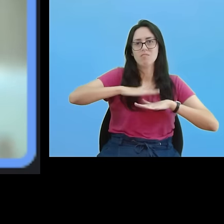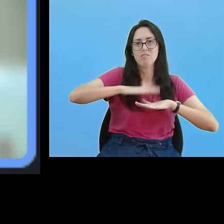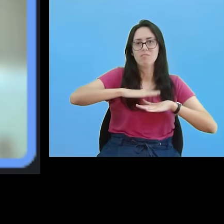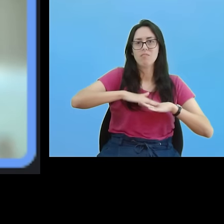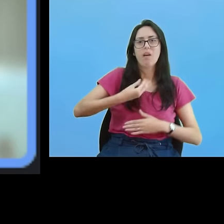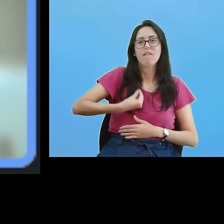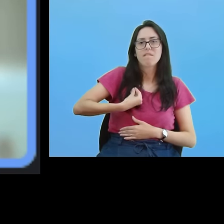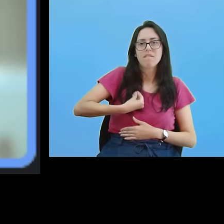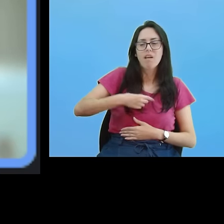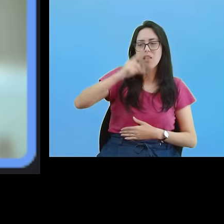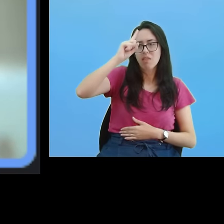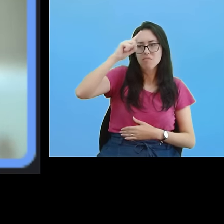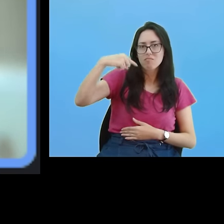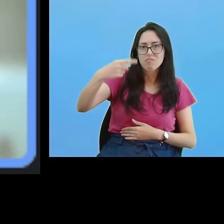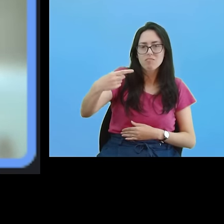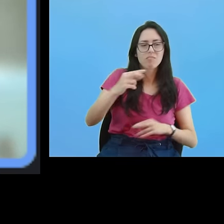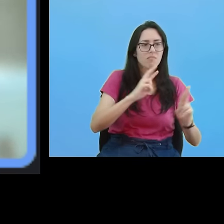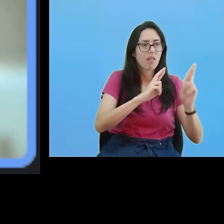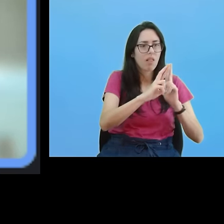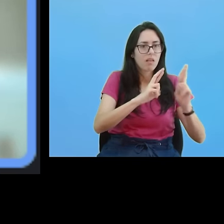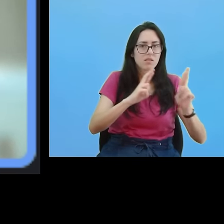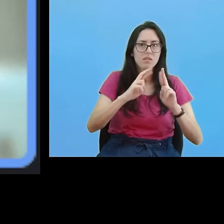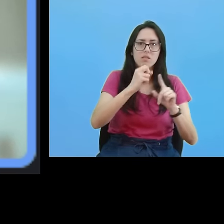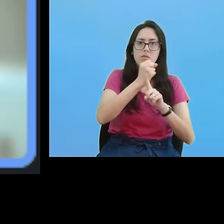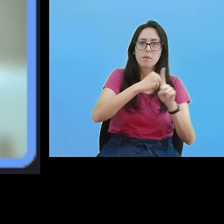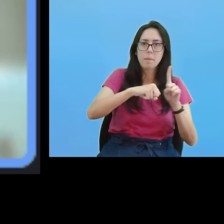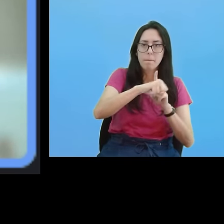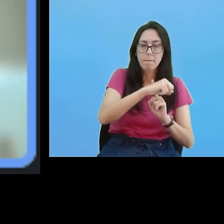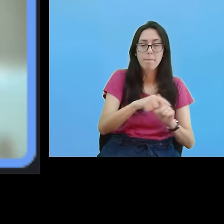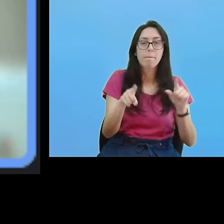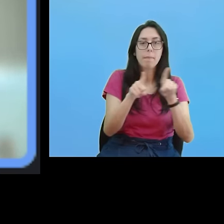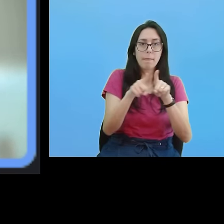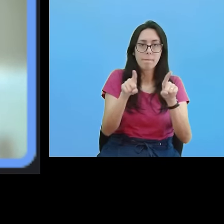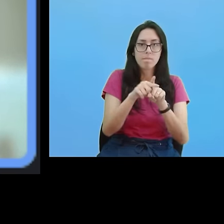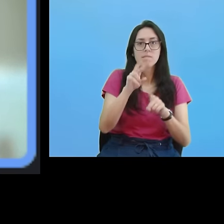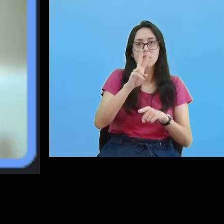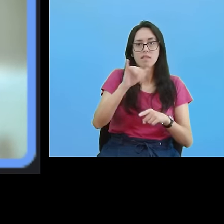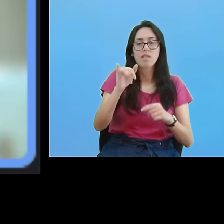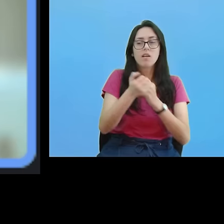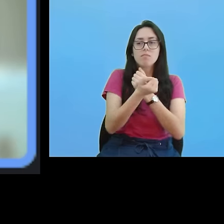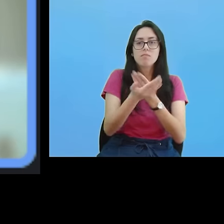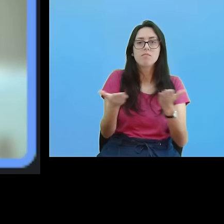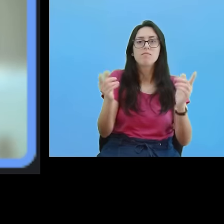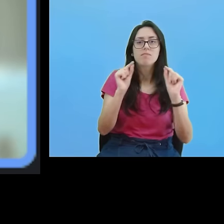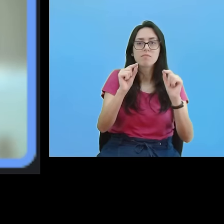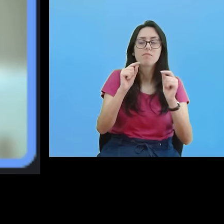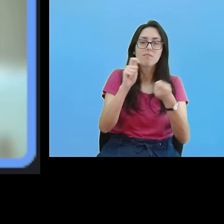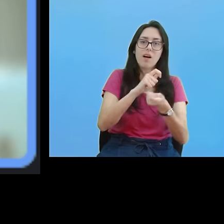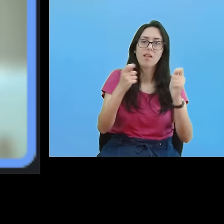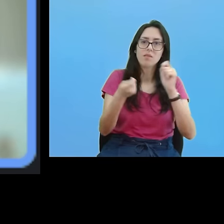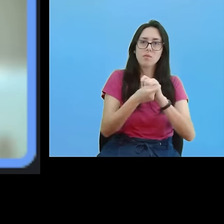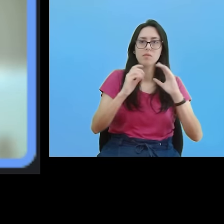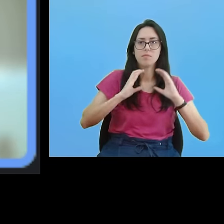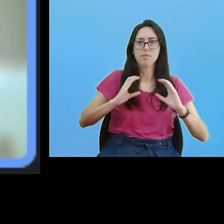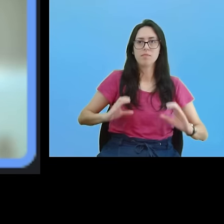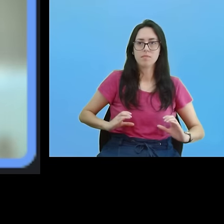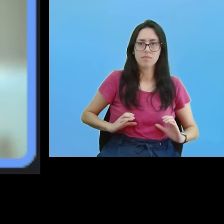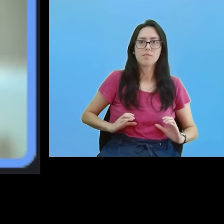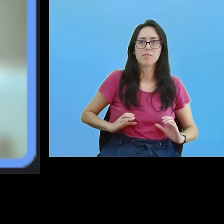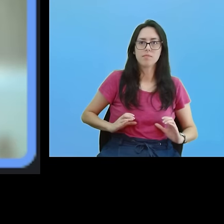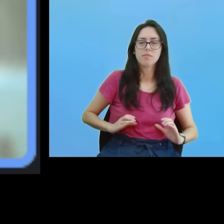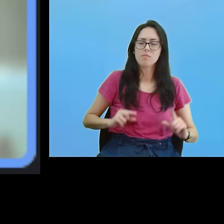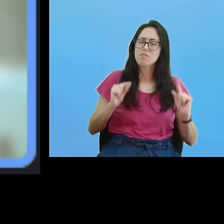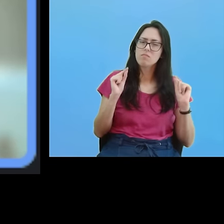vida diária, nas relações sociais, né? E que também vão propiciar uma adequação comportamental. O que que eu quero